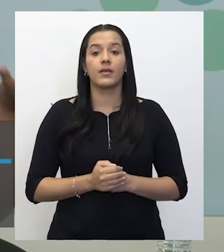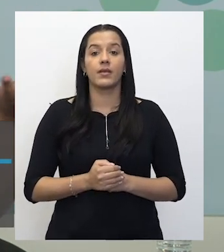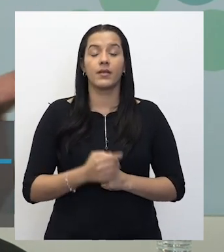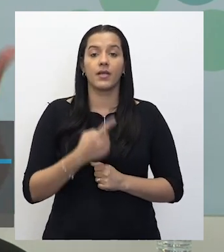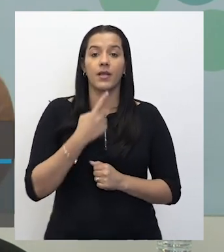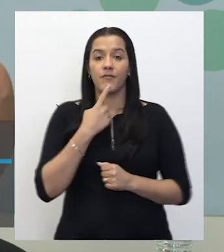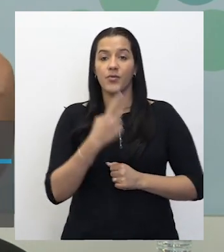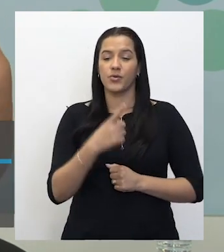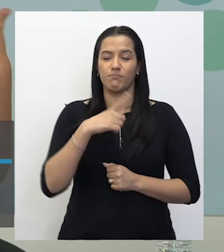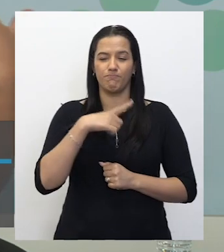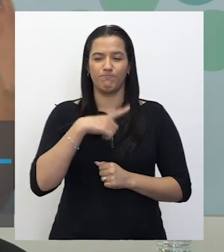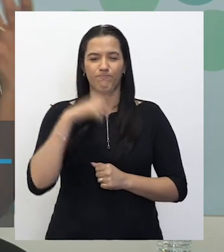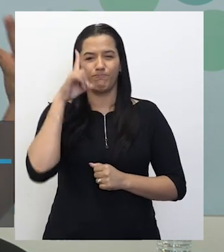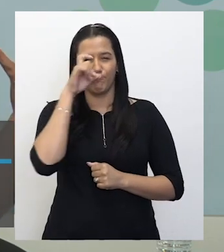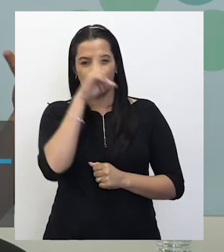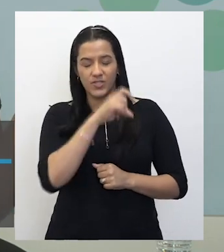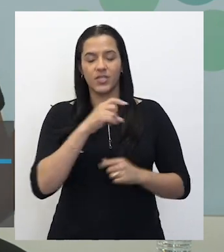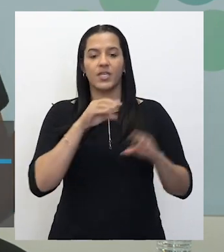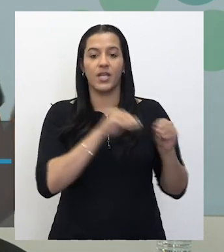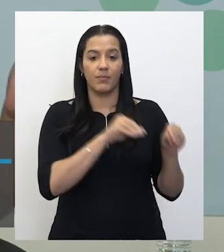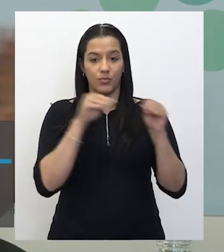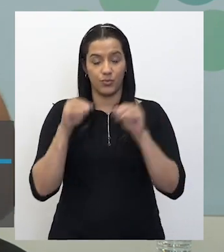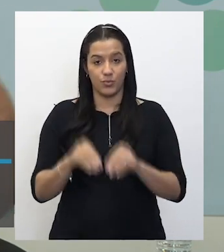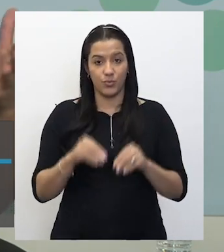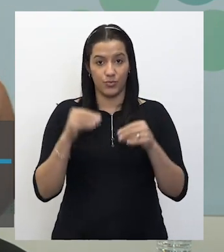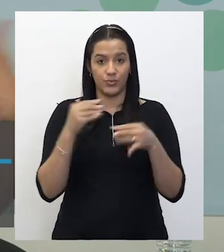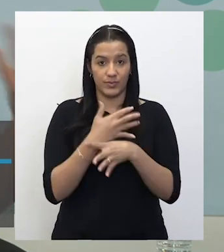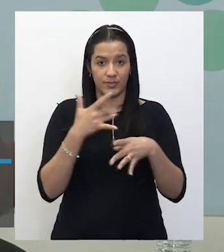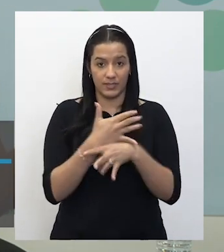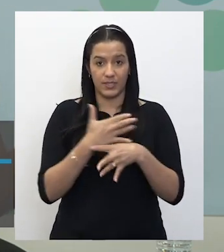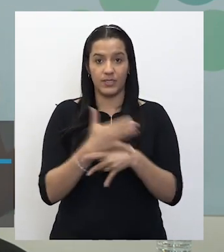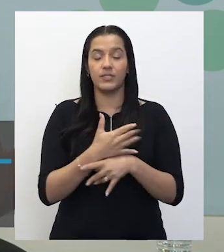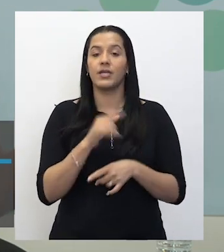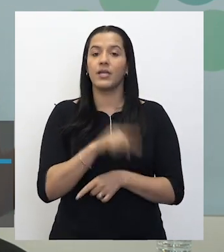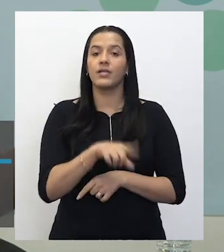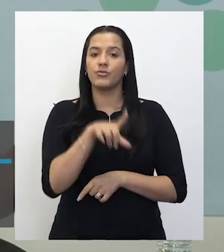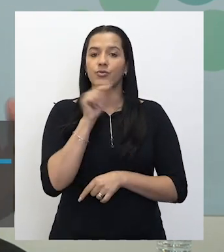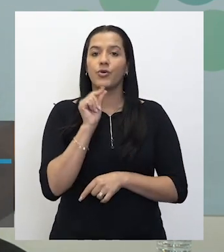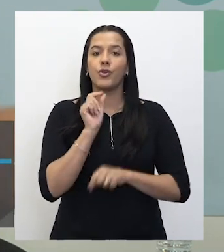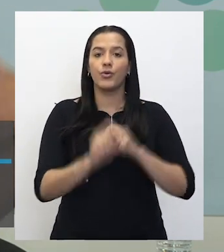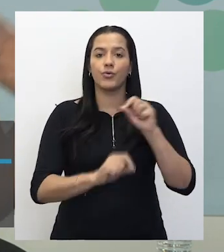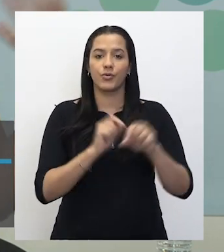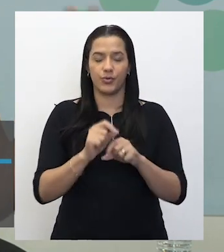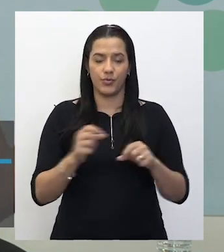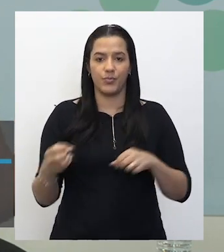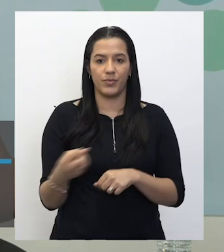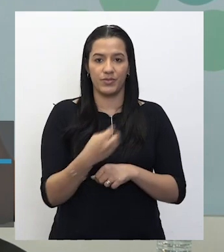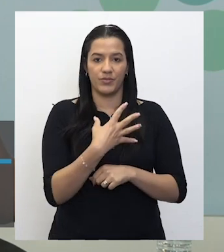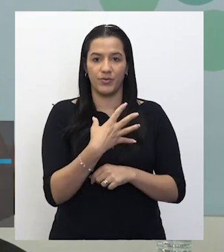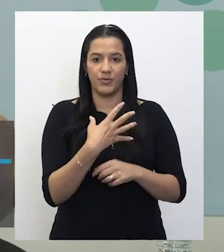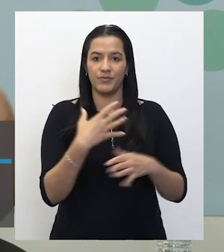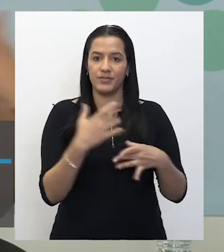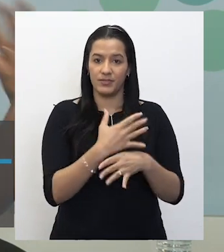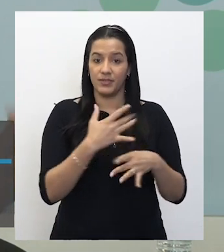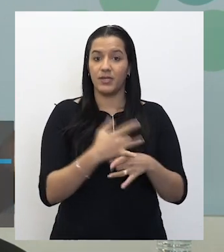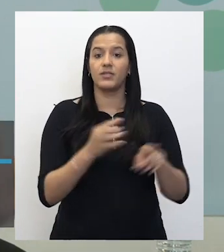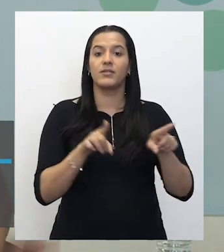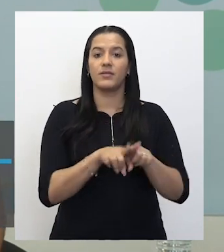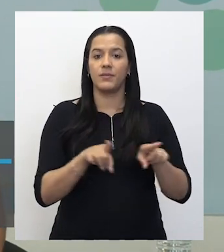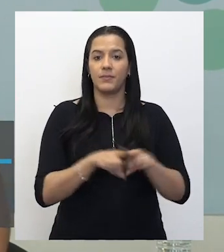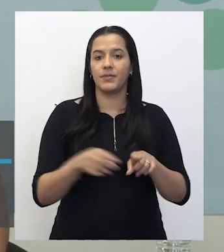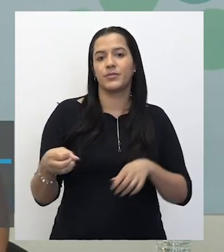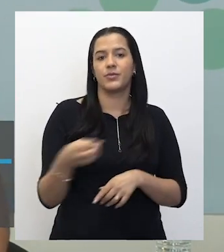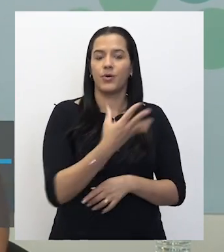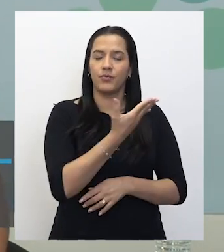grande dilema, que foi trocar de cidade, porque ele teve que optar por uma cidade nova, longe dos amigos, teve que refazer